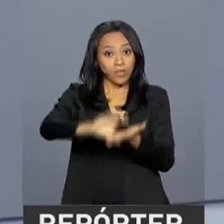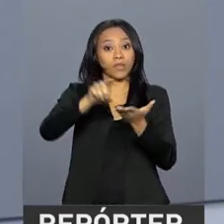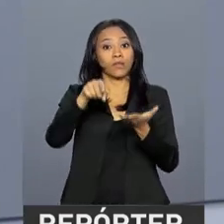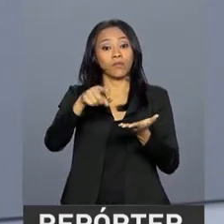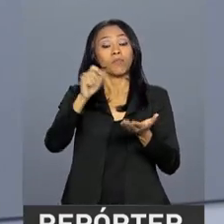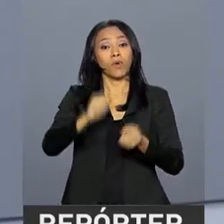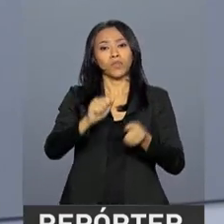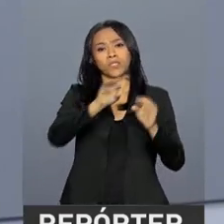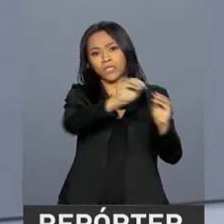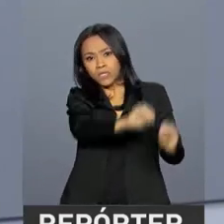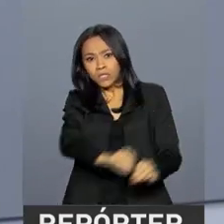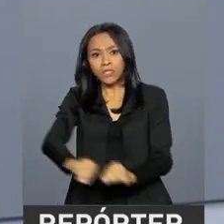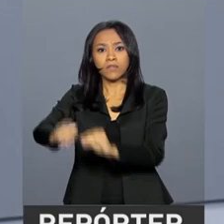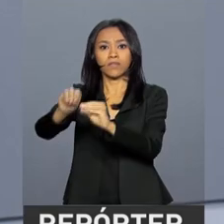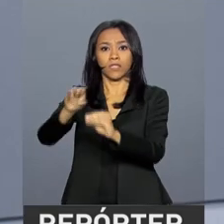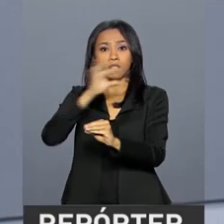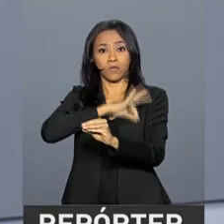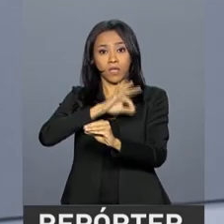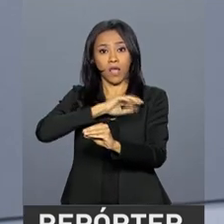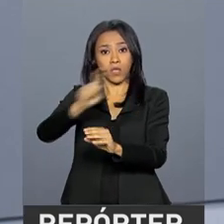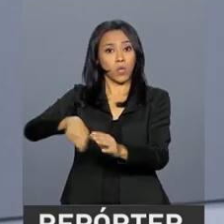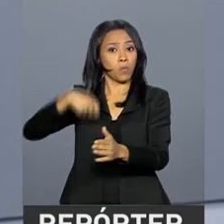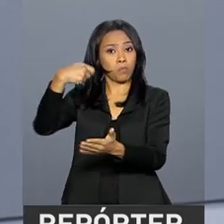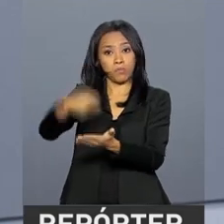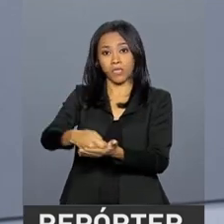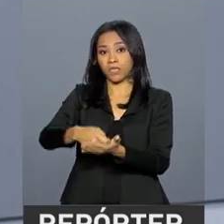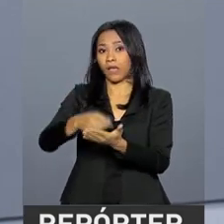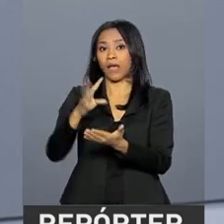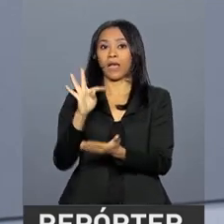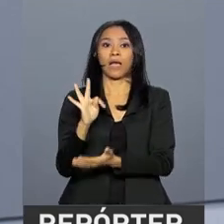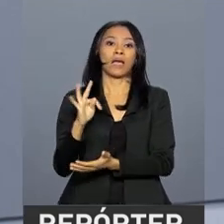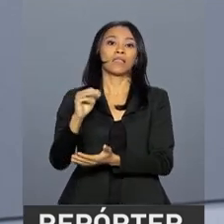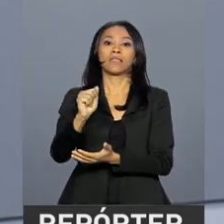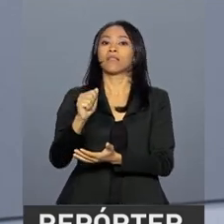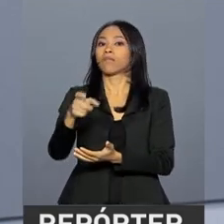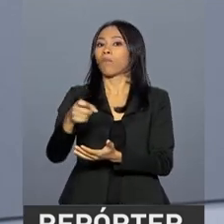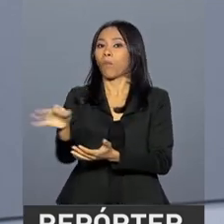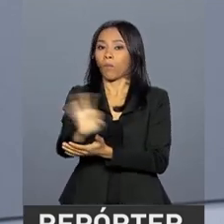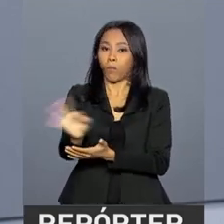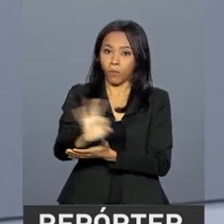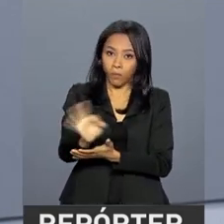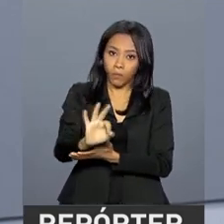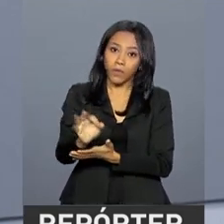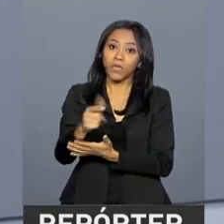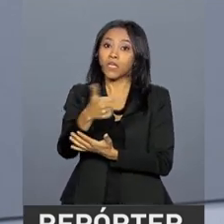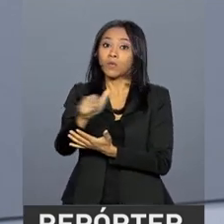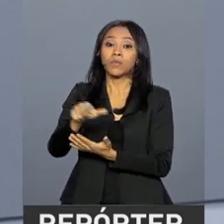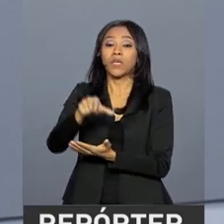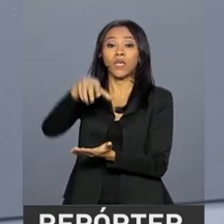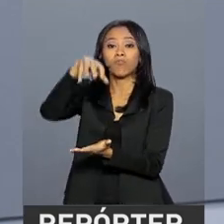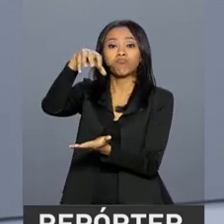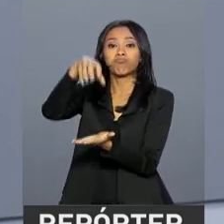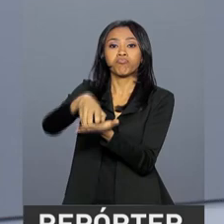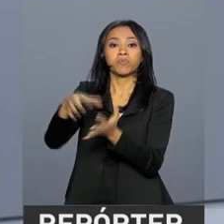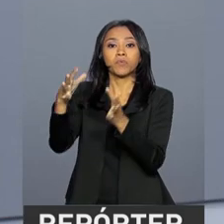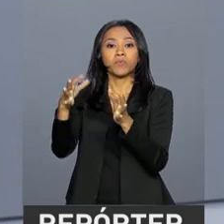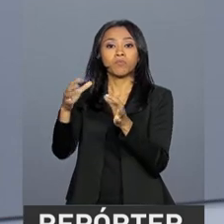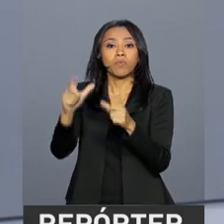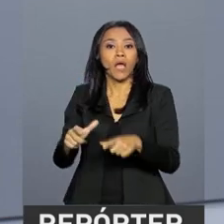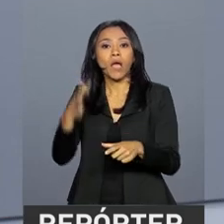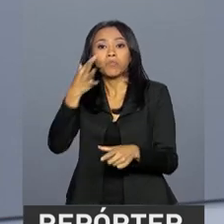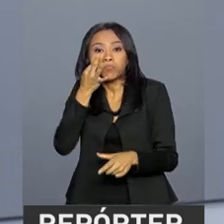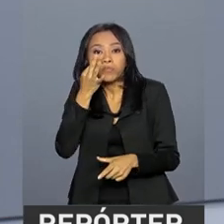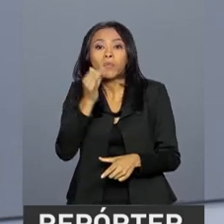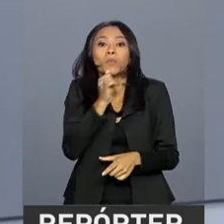automaticamente o salário sem pagar tarifas para contas digitais de instituições que não têm uma agência física como por exemplo no